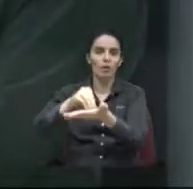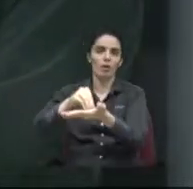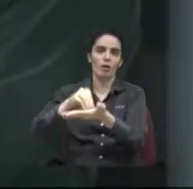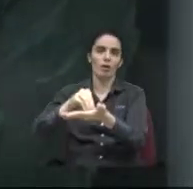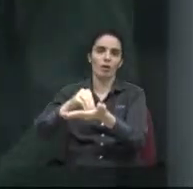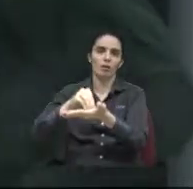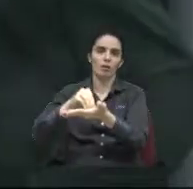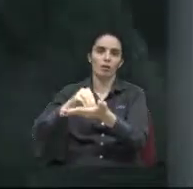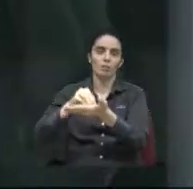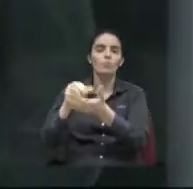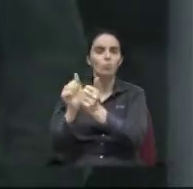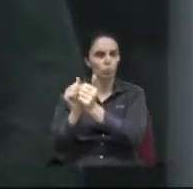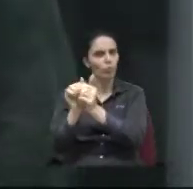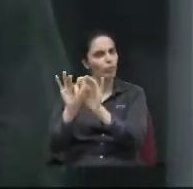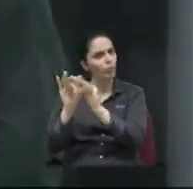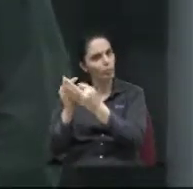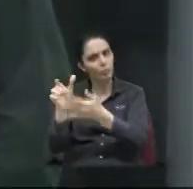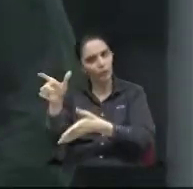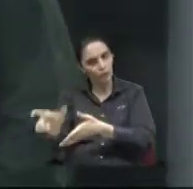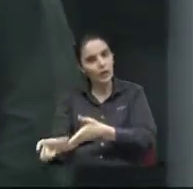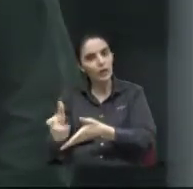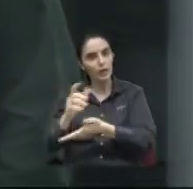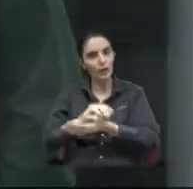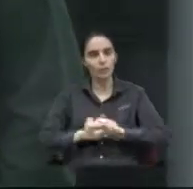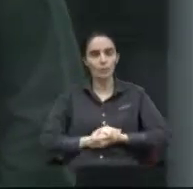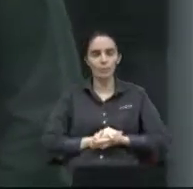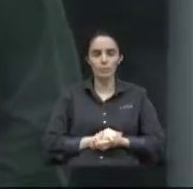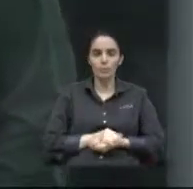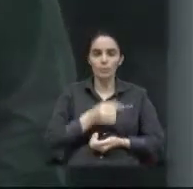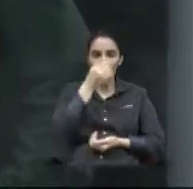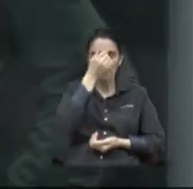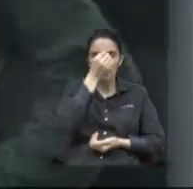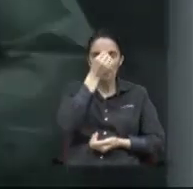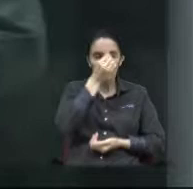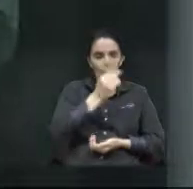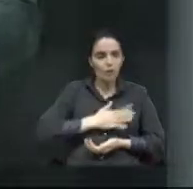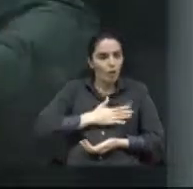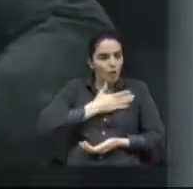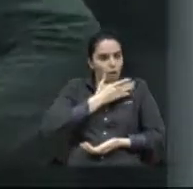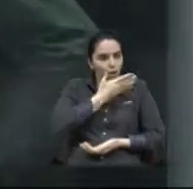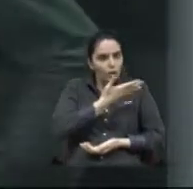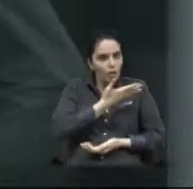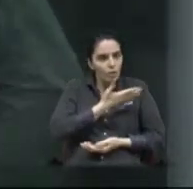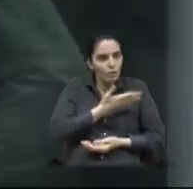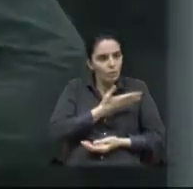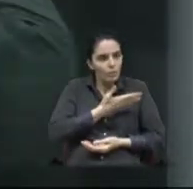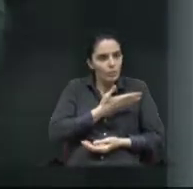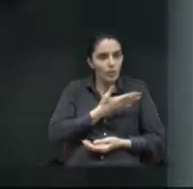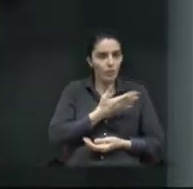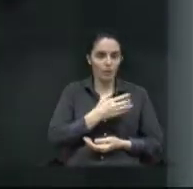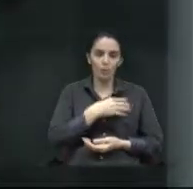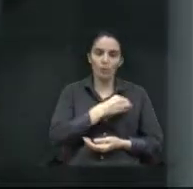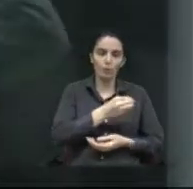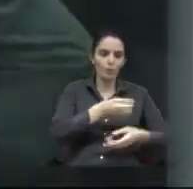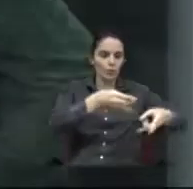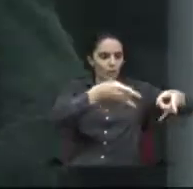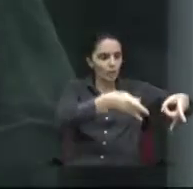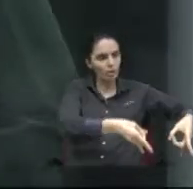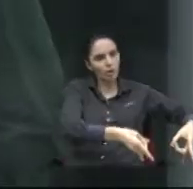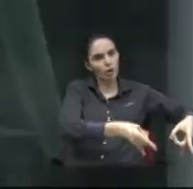a família. Me surpreendi quando cheguei ao quarto, onde meu filho estava internado, e ele